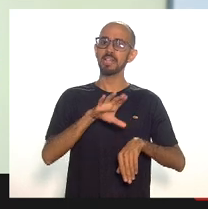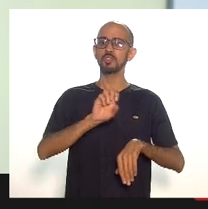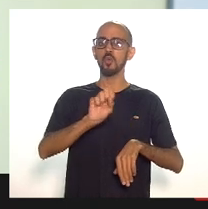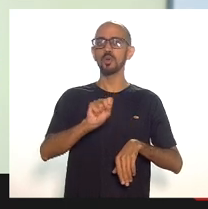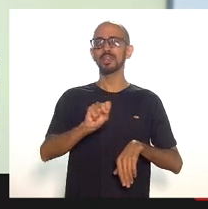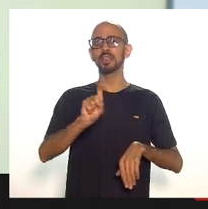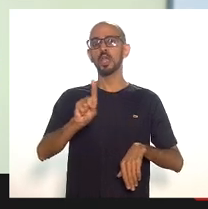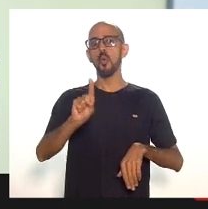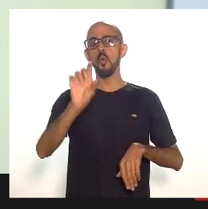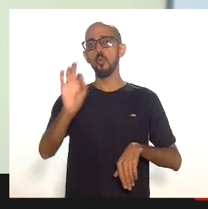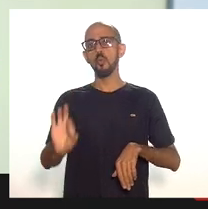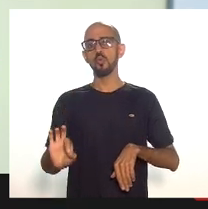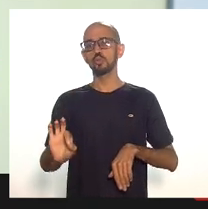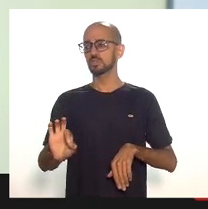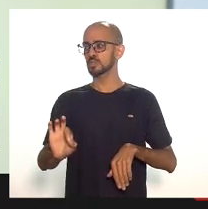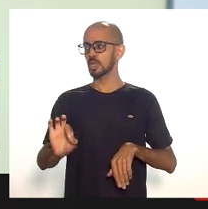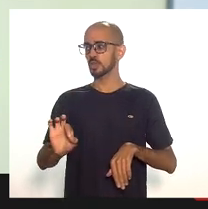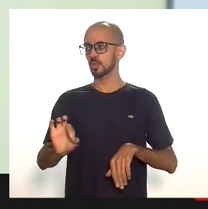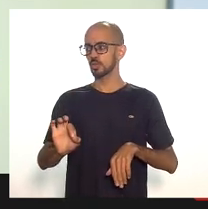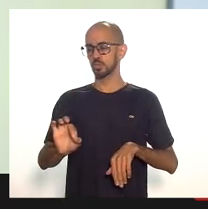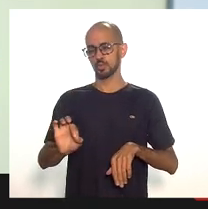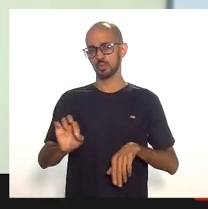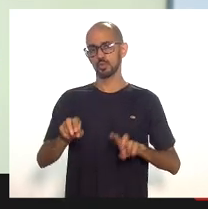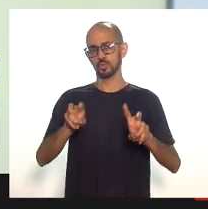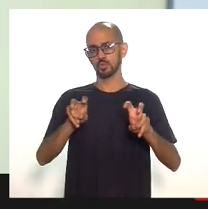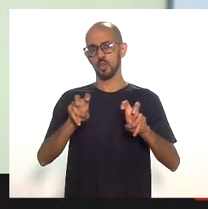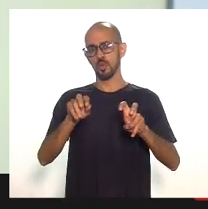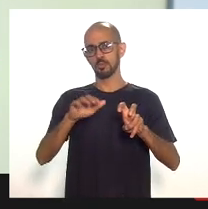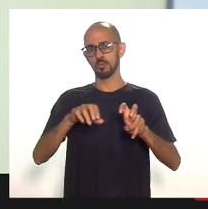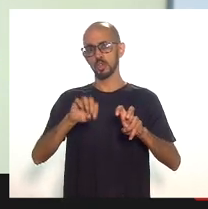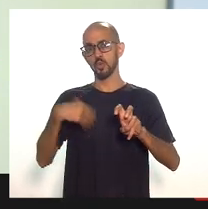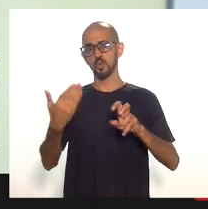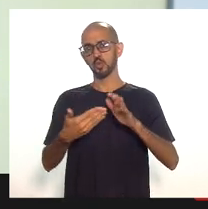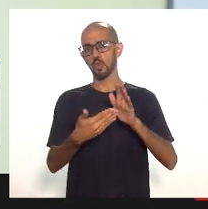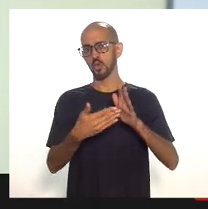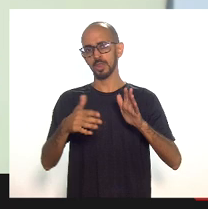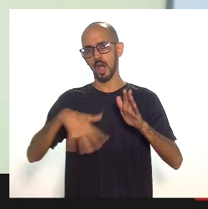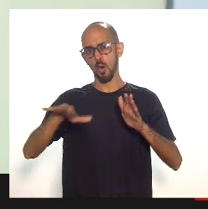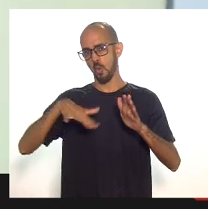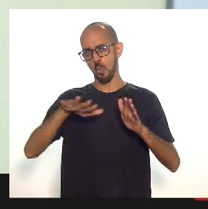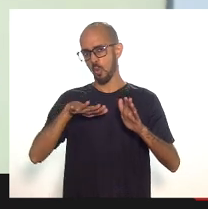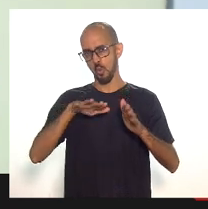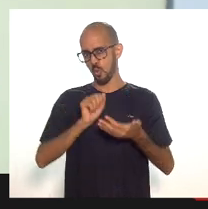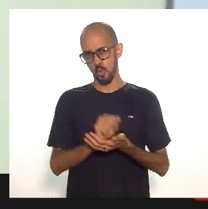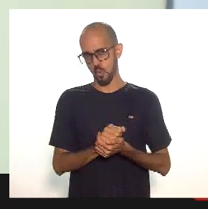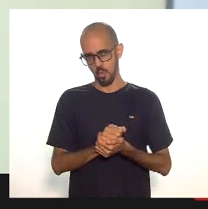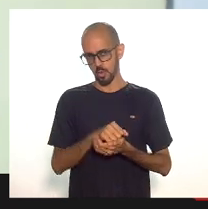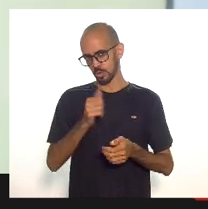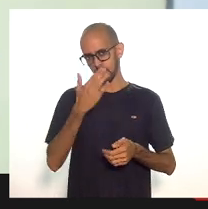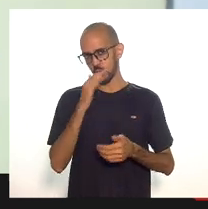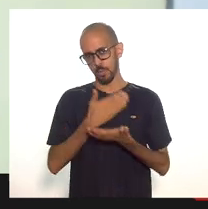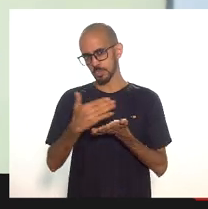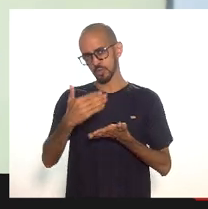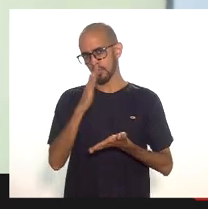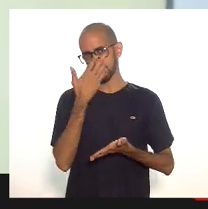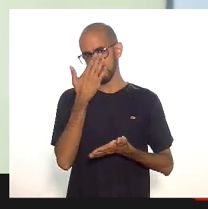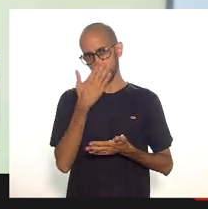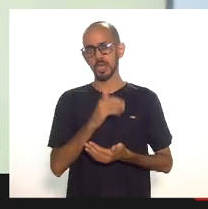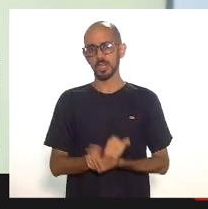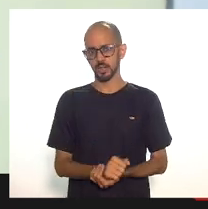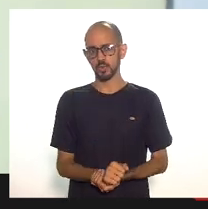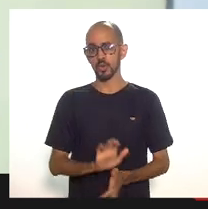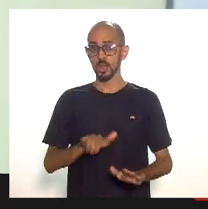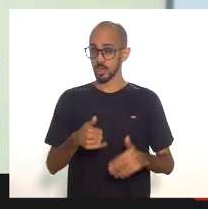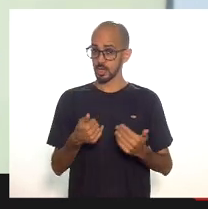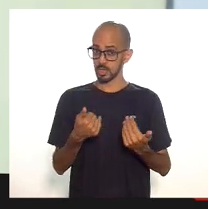81% em relação ao total do que a gente estava em fevereiro deste ano. E, em termos